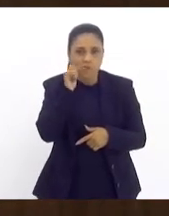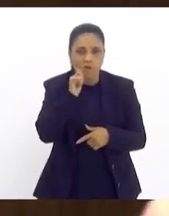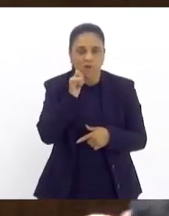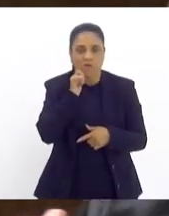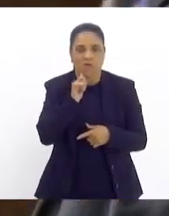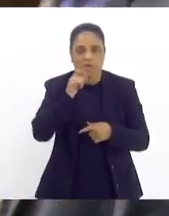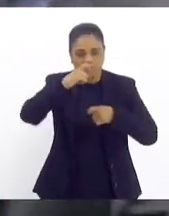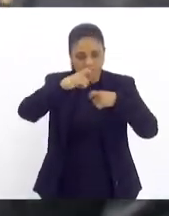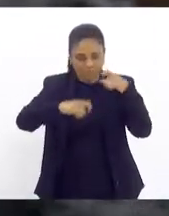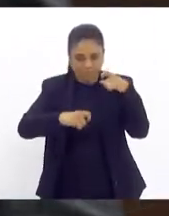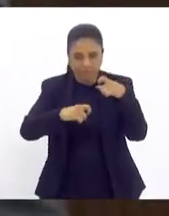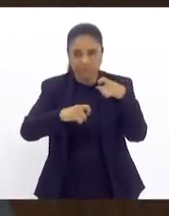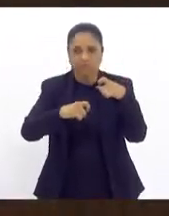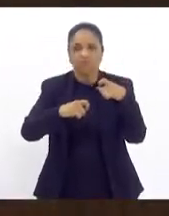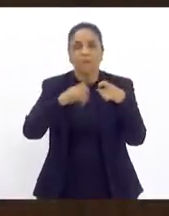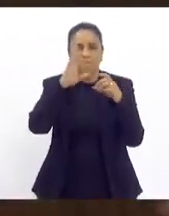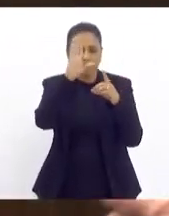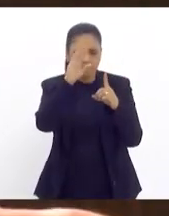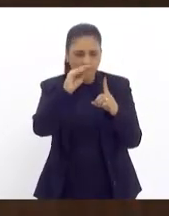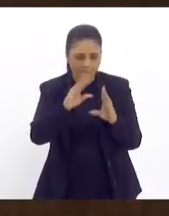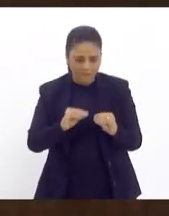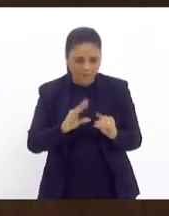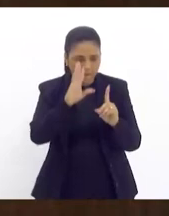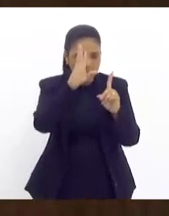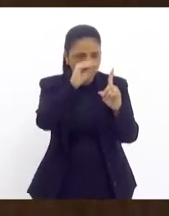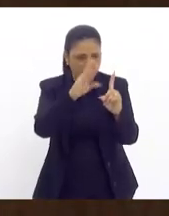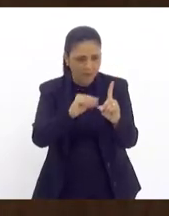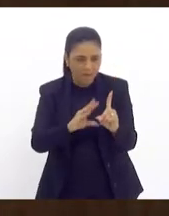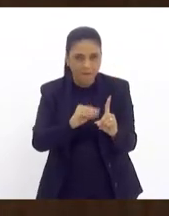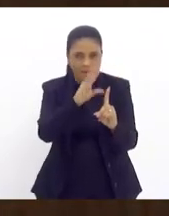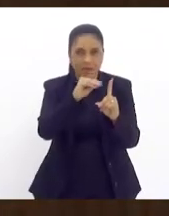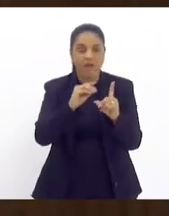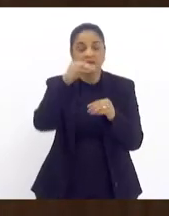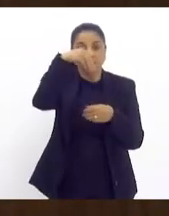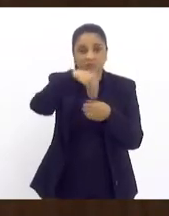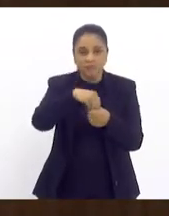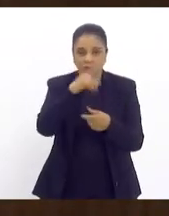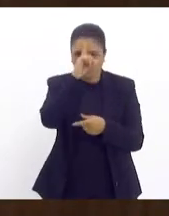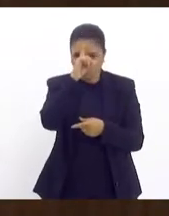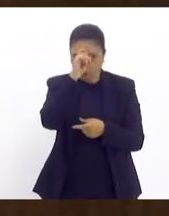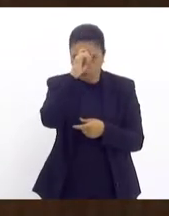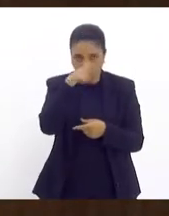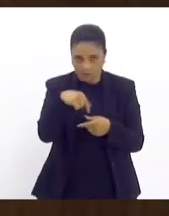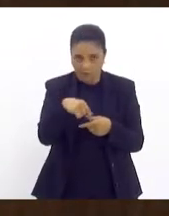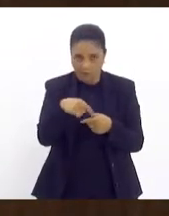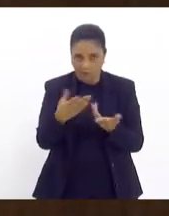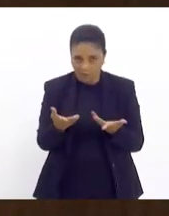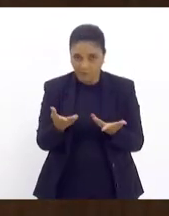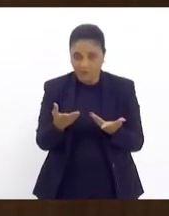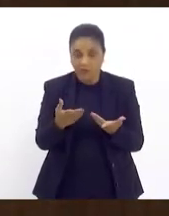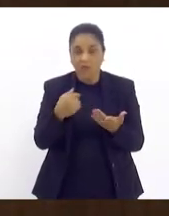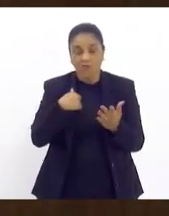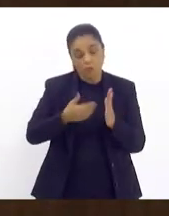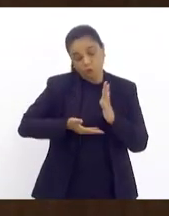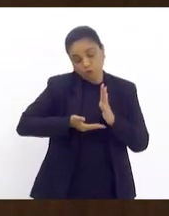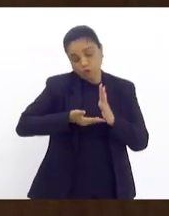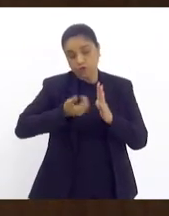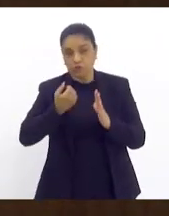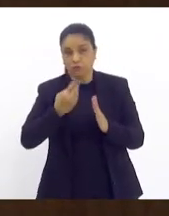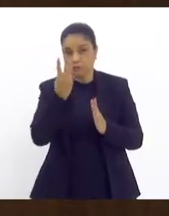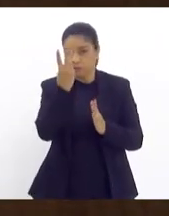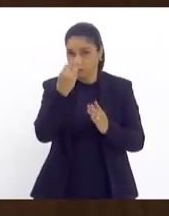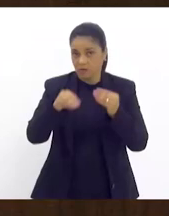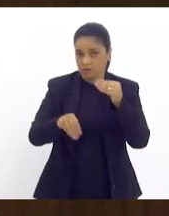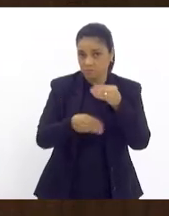quando estão sob atendimento hospitalar assim posto eu tô retirando as três emendas